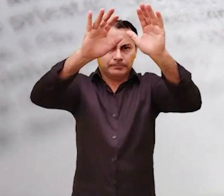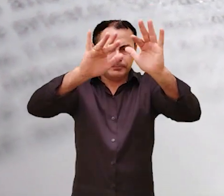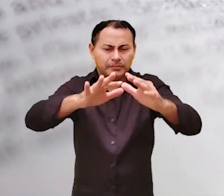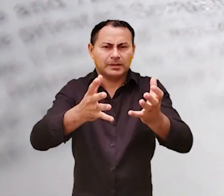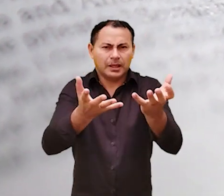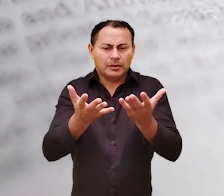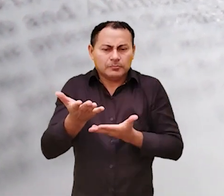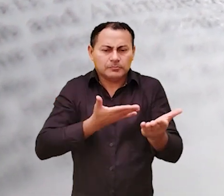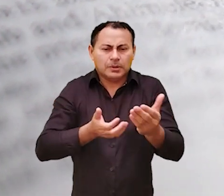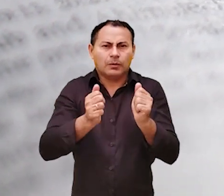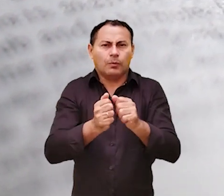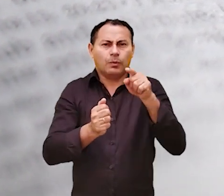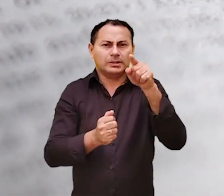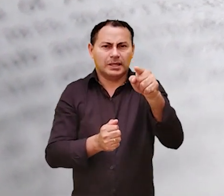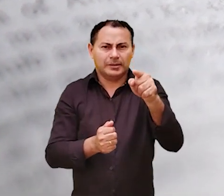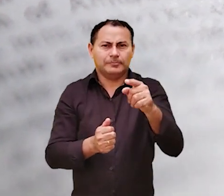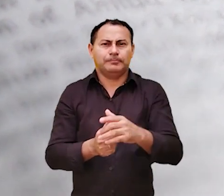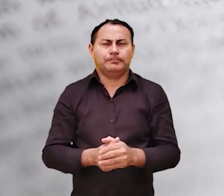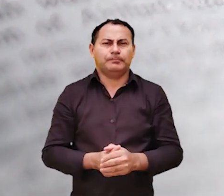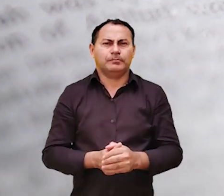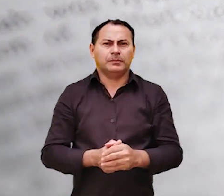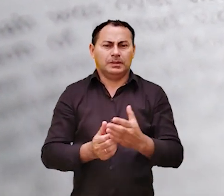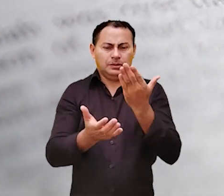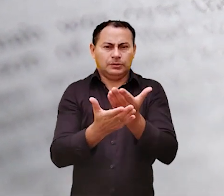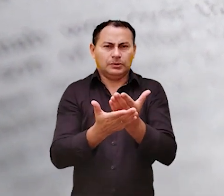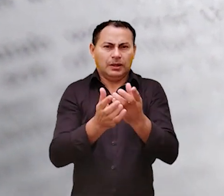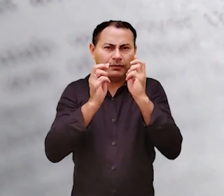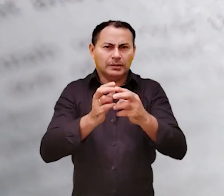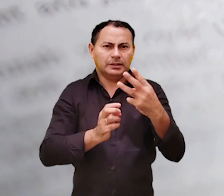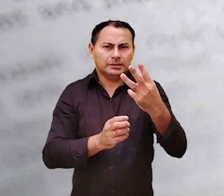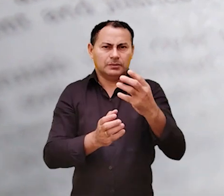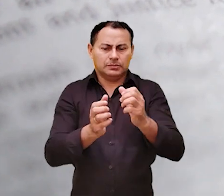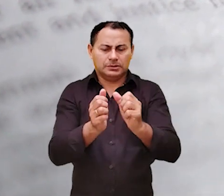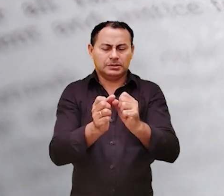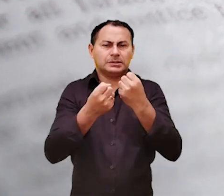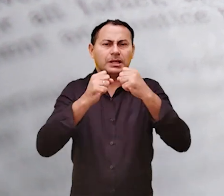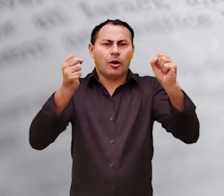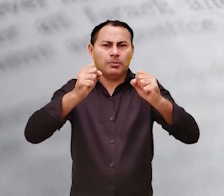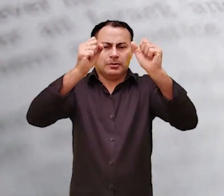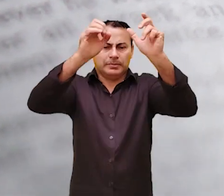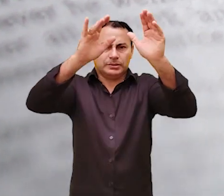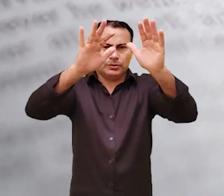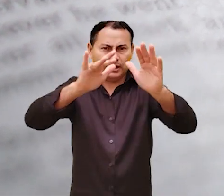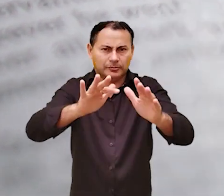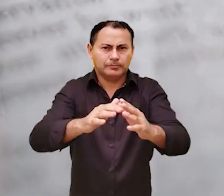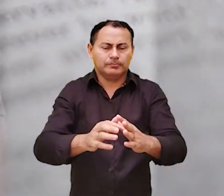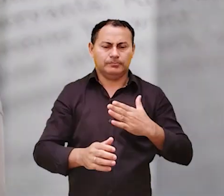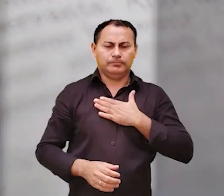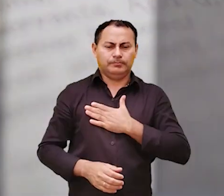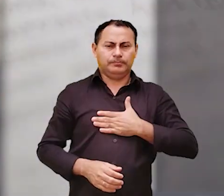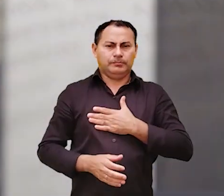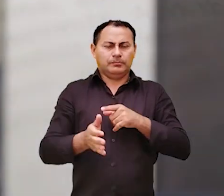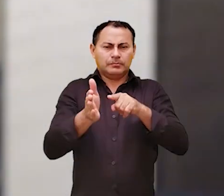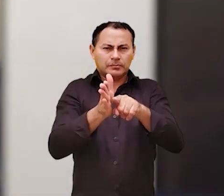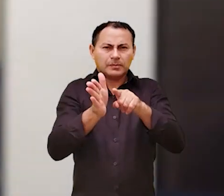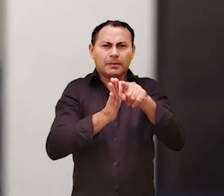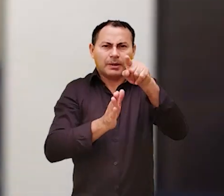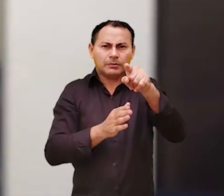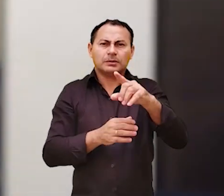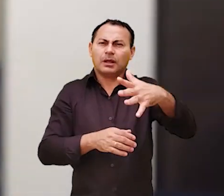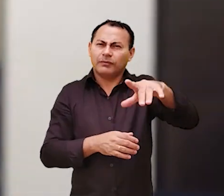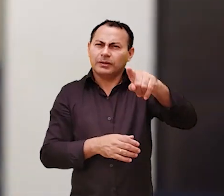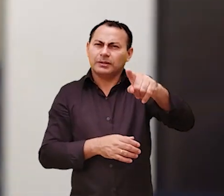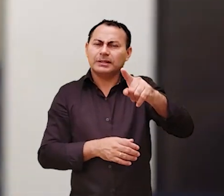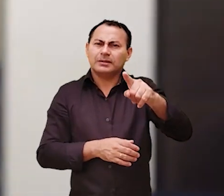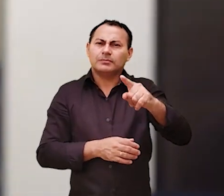homem abençoado que eu quero compartilhar com você. Nesse estudo veremos o terceiro salmo do homem abençoado. Eu gostaria de levantar mais